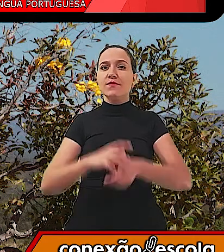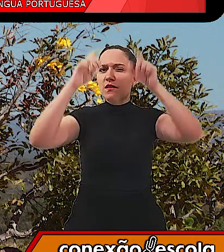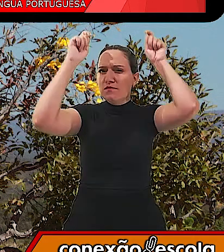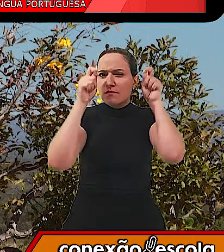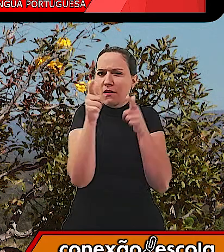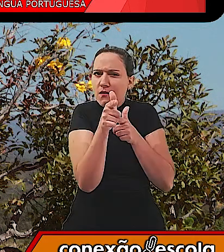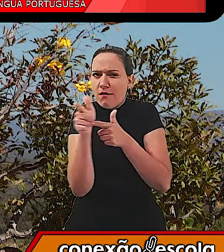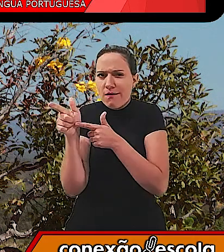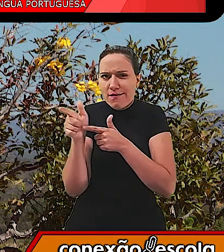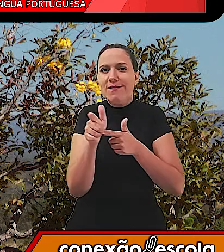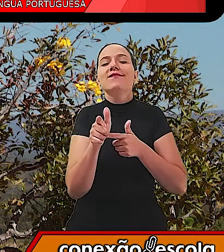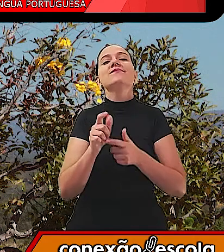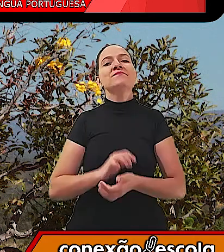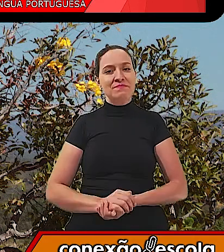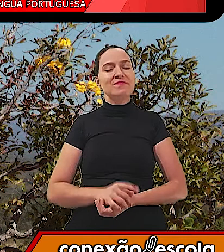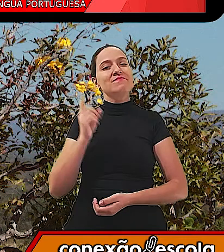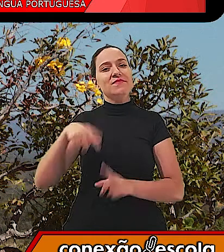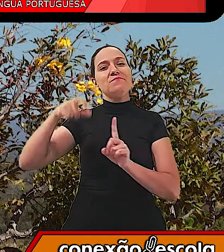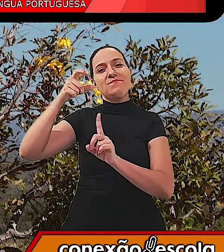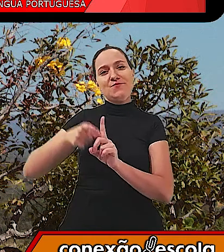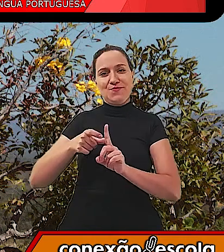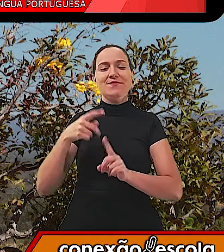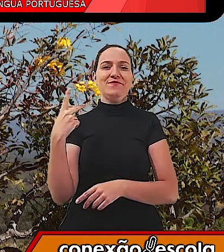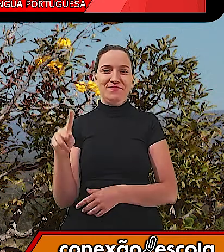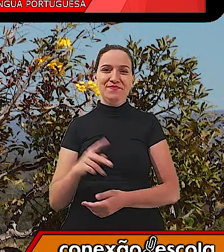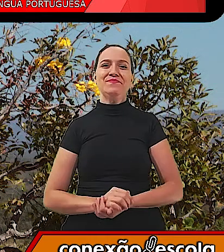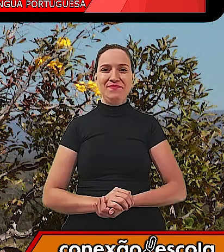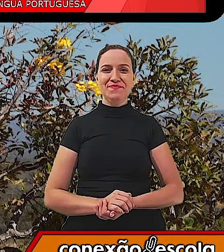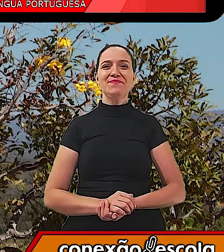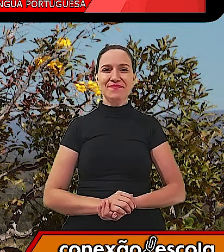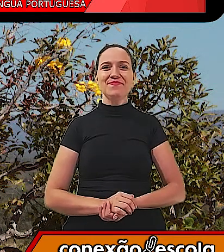e o caçador. Esses são os personagens.